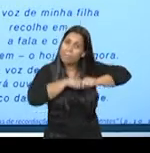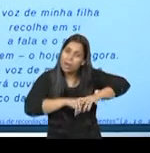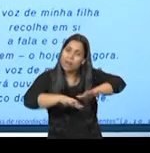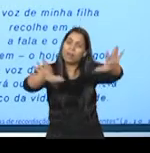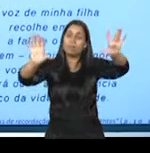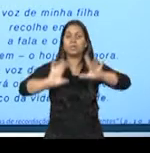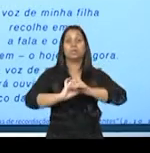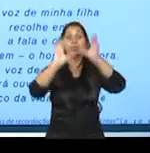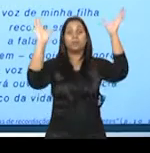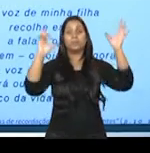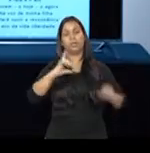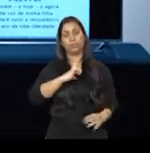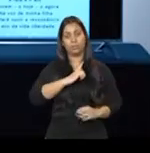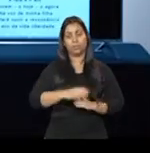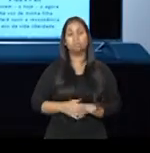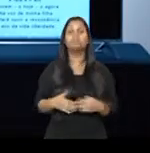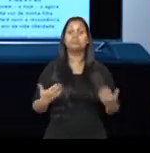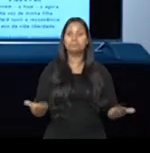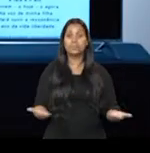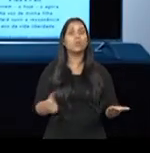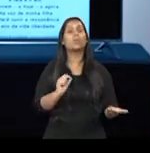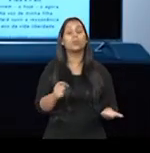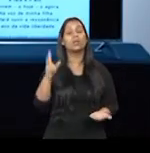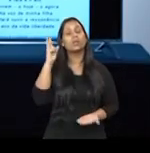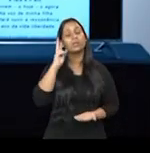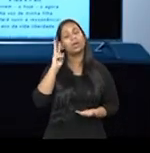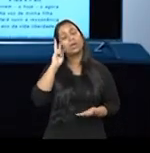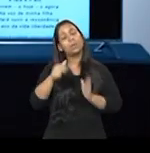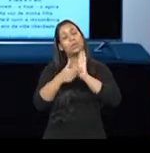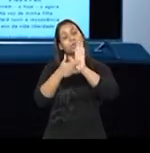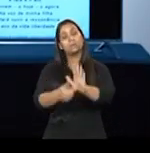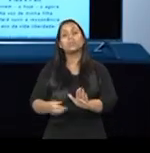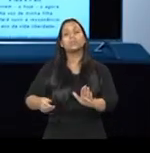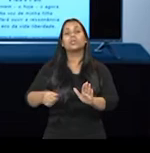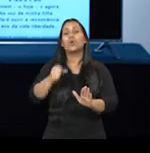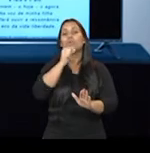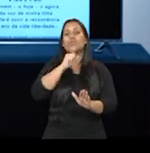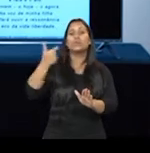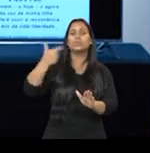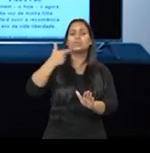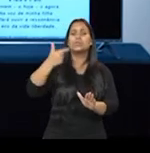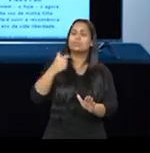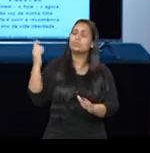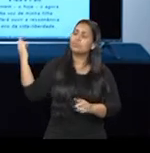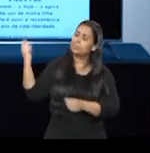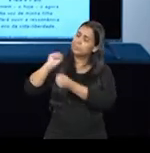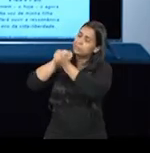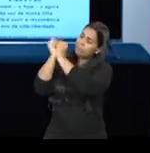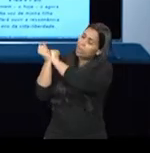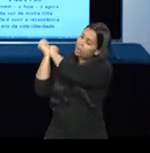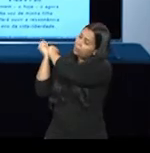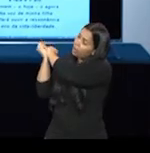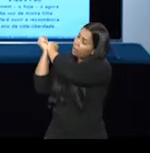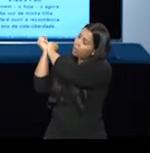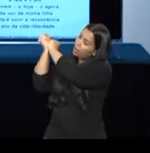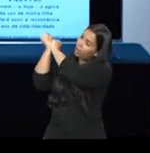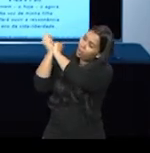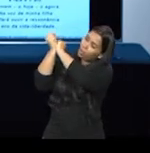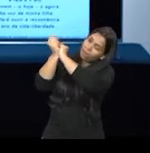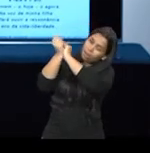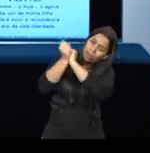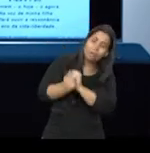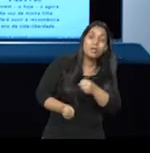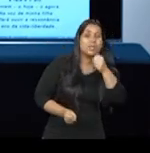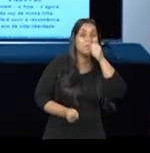eco da liberdade. Então ela está mostrando esse histórico, pessoal, do bisavó dela que veio para cá na condição de escravo, esse processo,